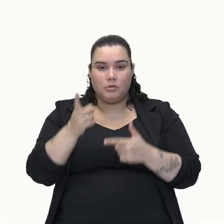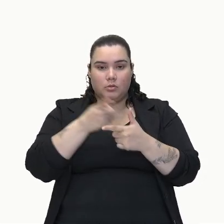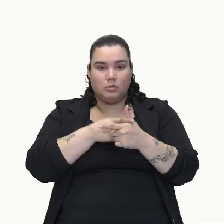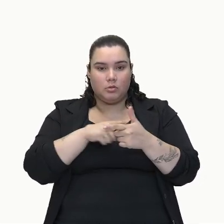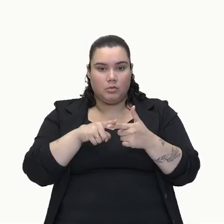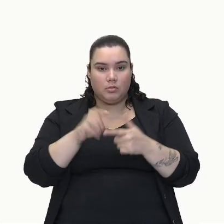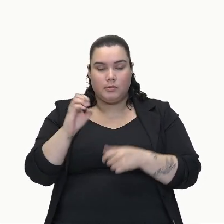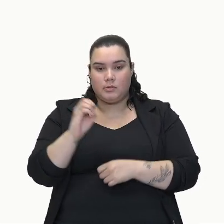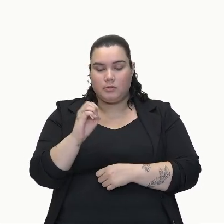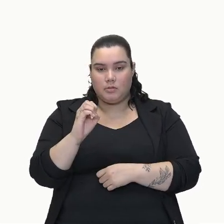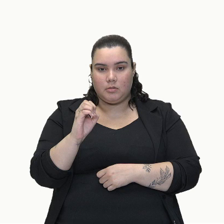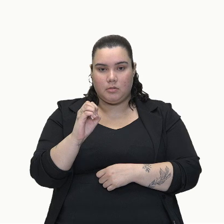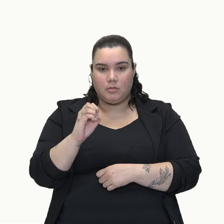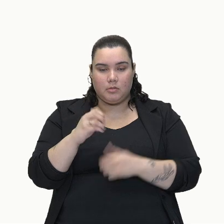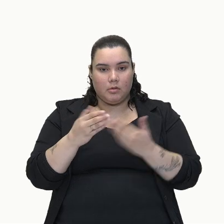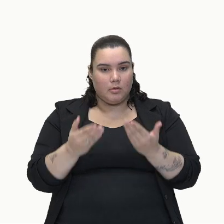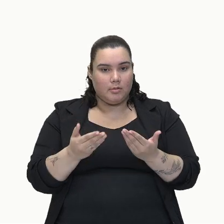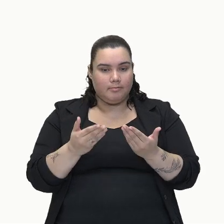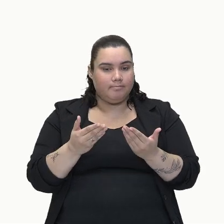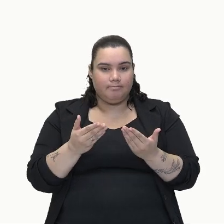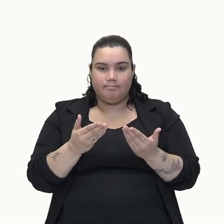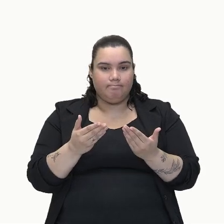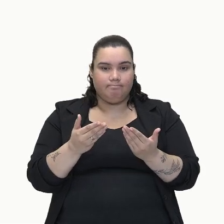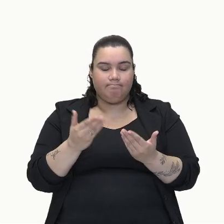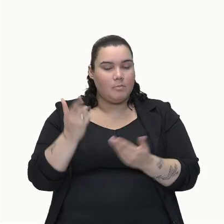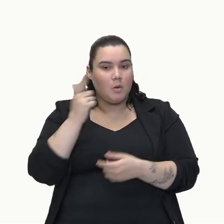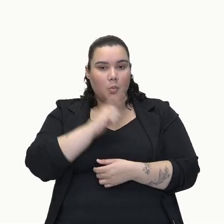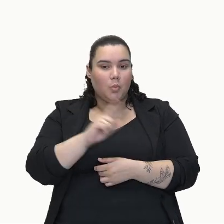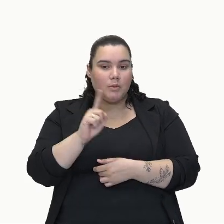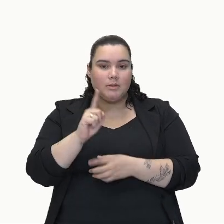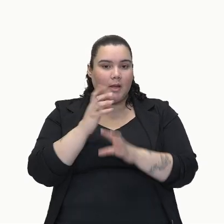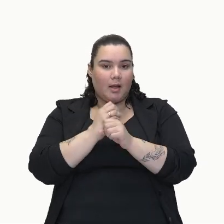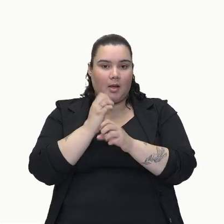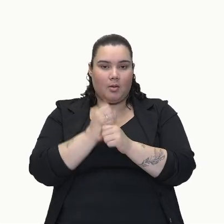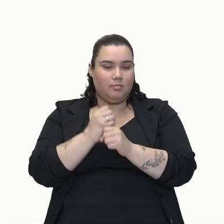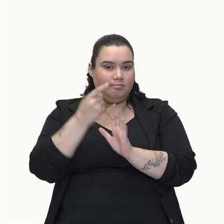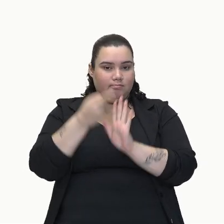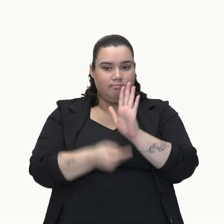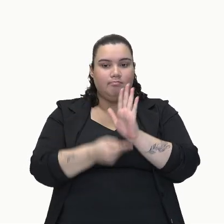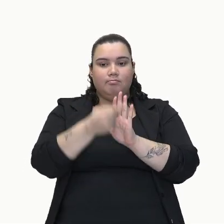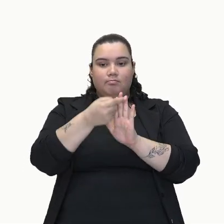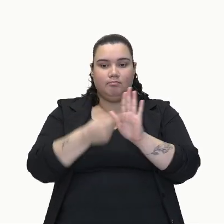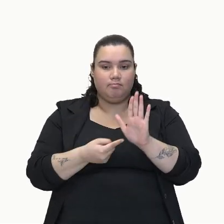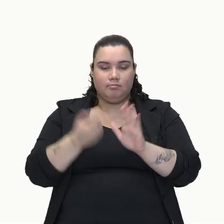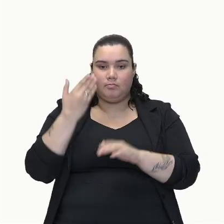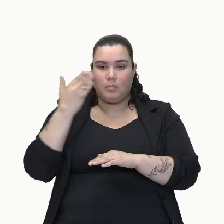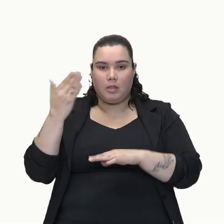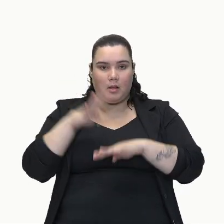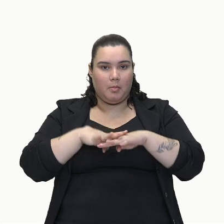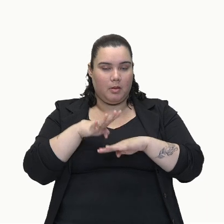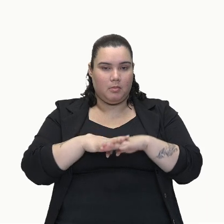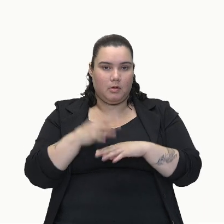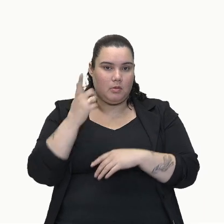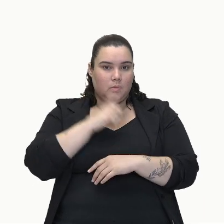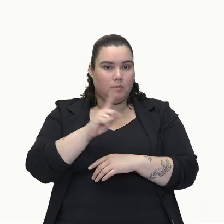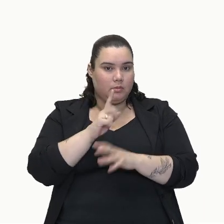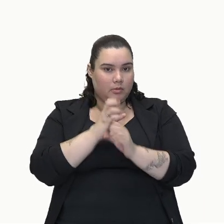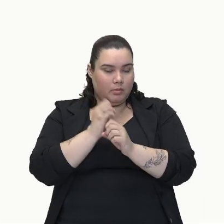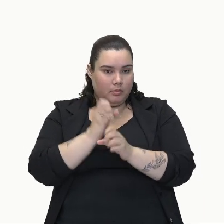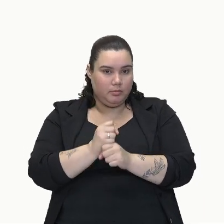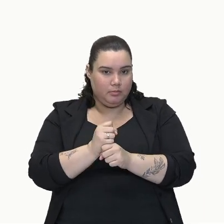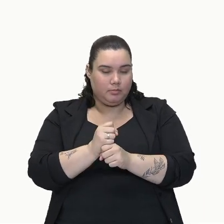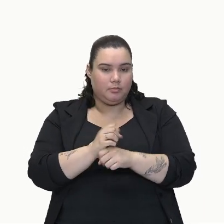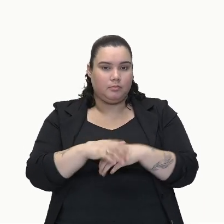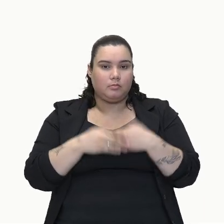dividido por 0. Isso aqui não faz sentido na matemática, não existe solução.